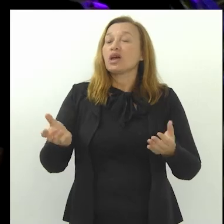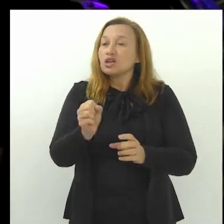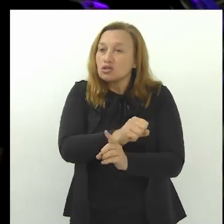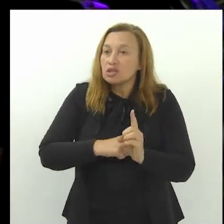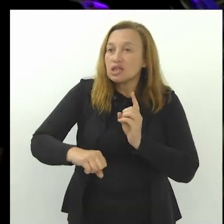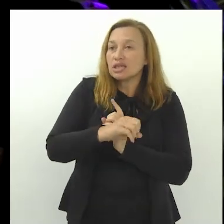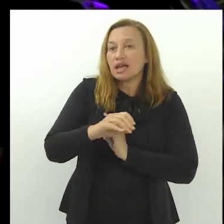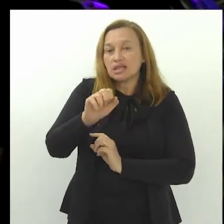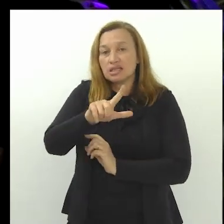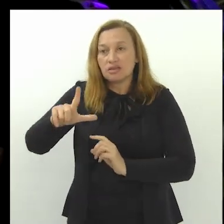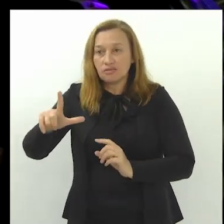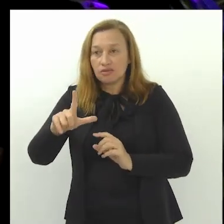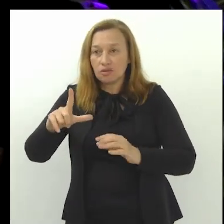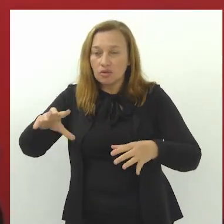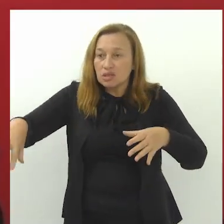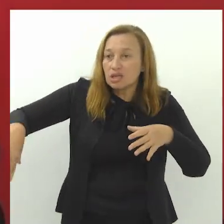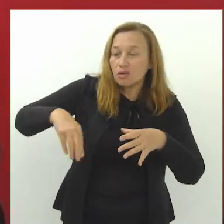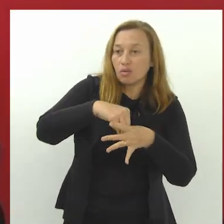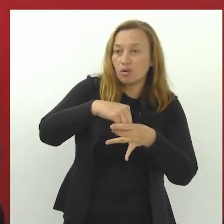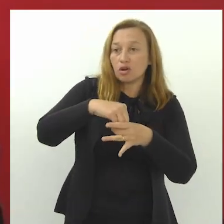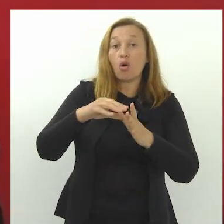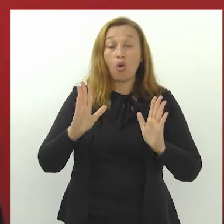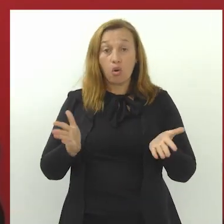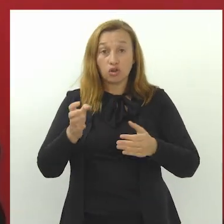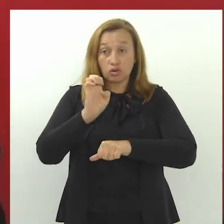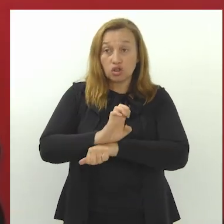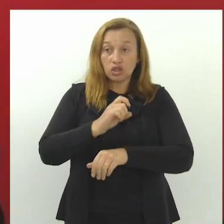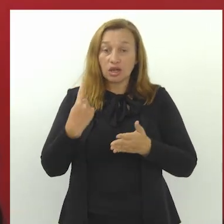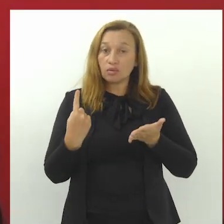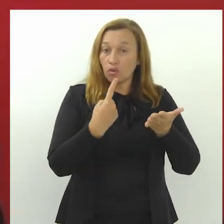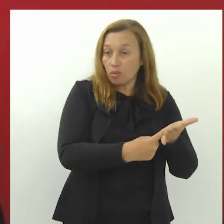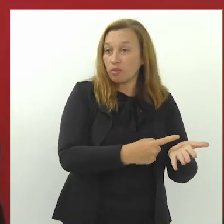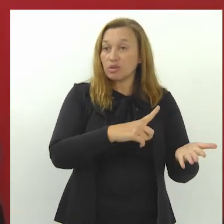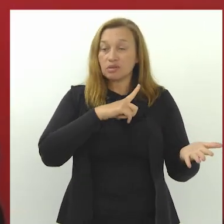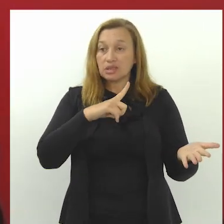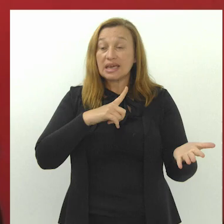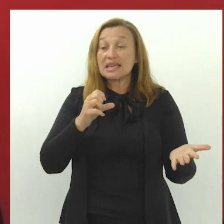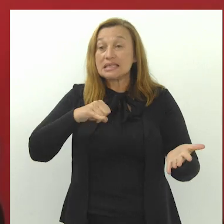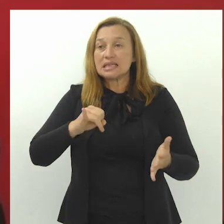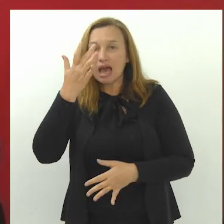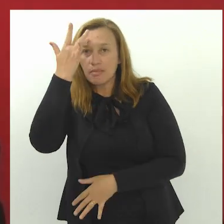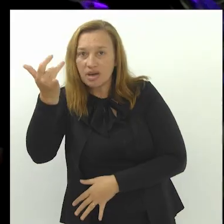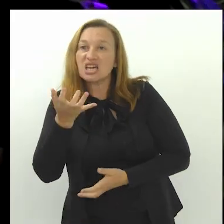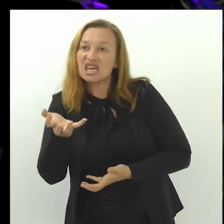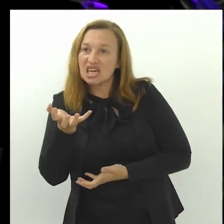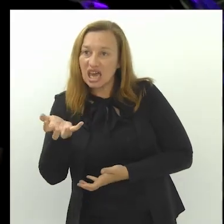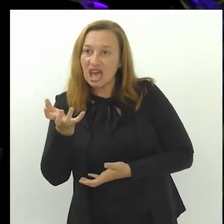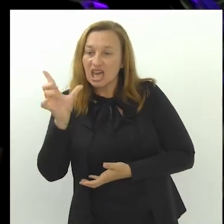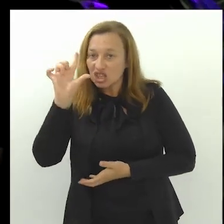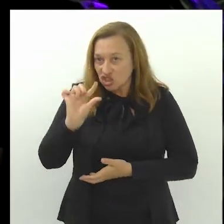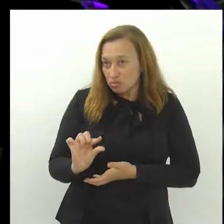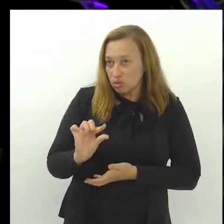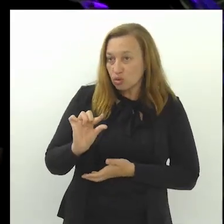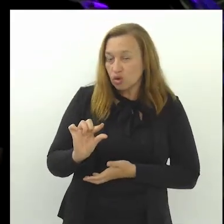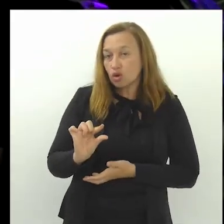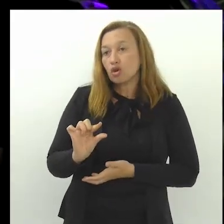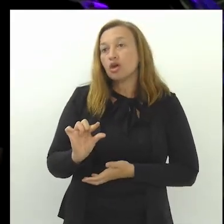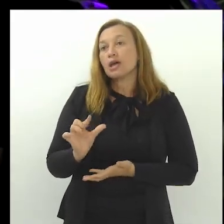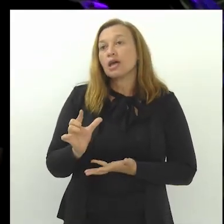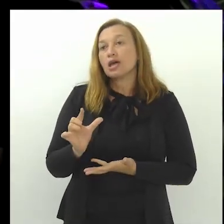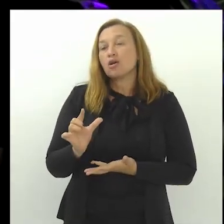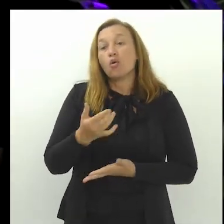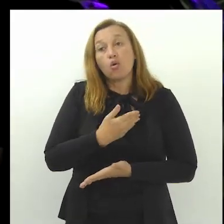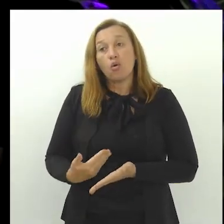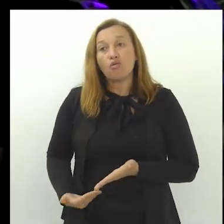sociedade civil entrou nessa equação, se tornou uma fortaleza, porque hoje em dia o Estado se compromete com uma meta e se amanhã ele decide que ele quer diminuir,